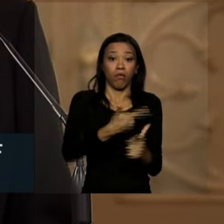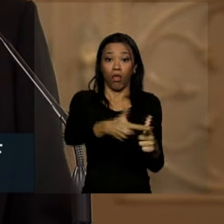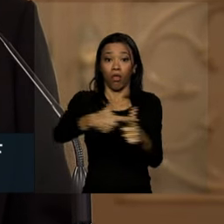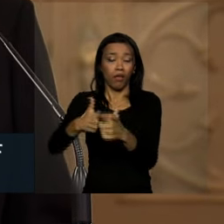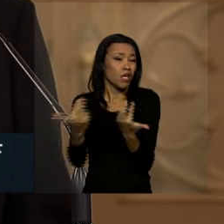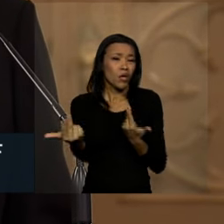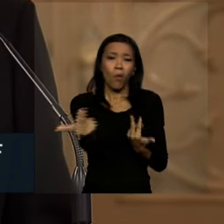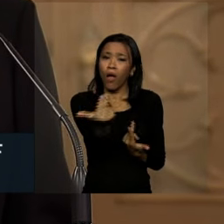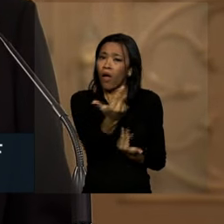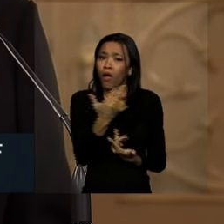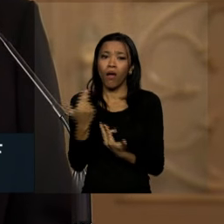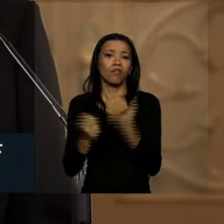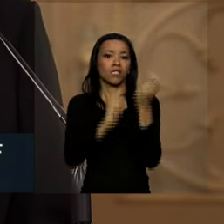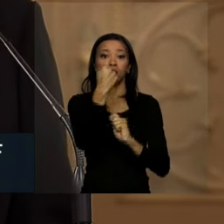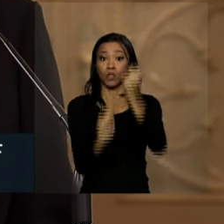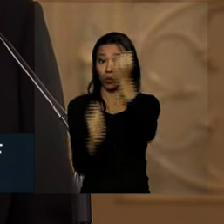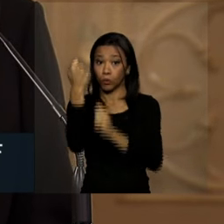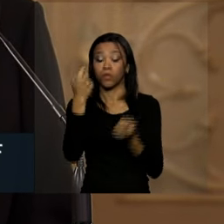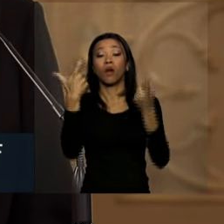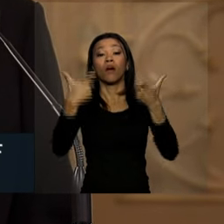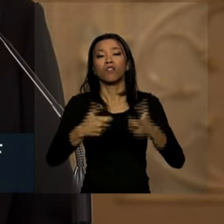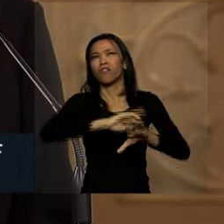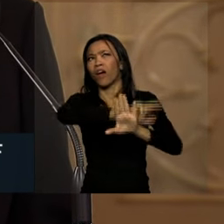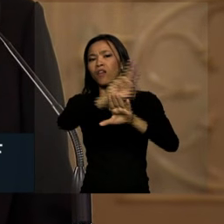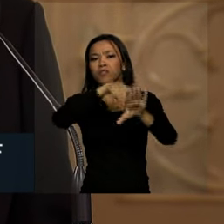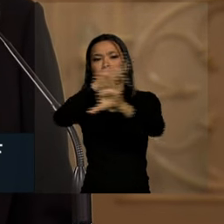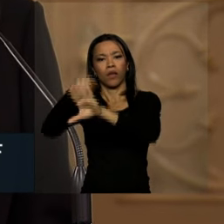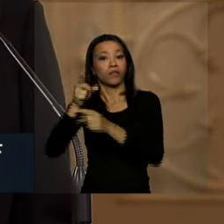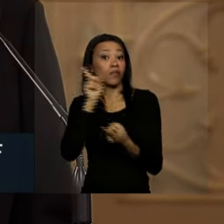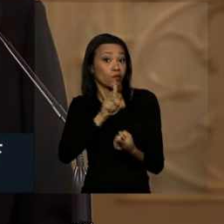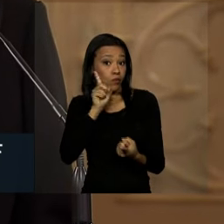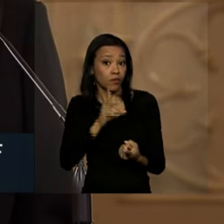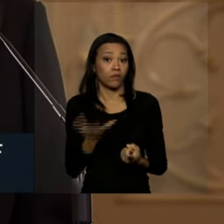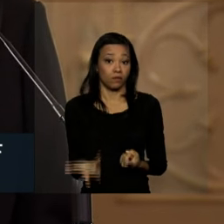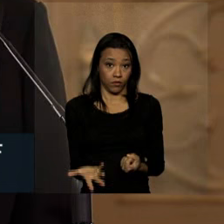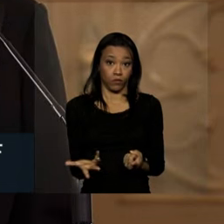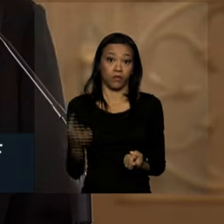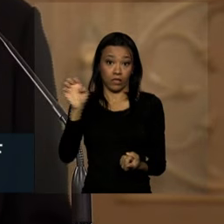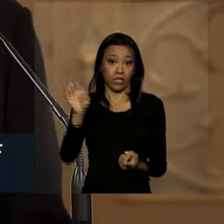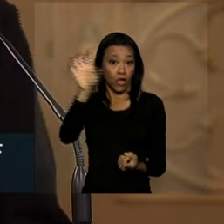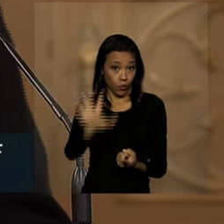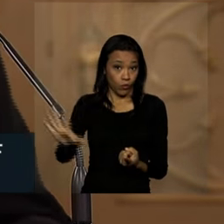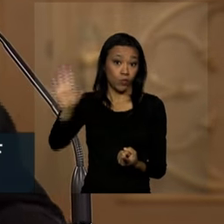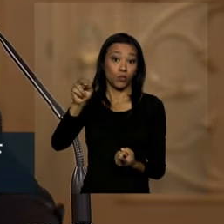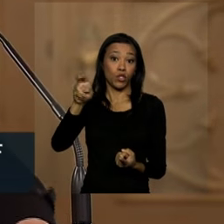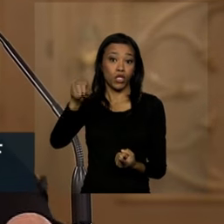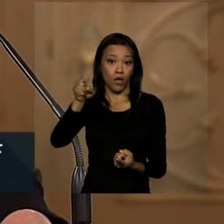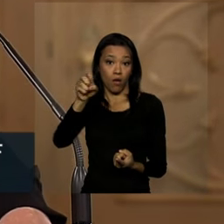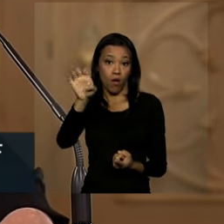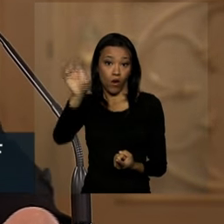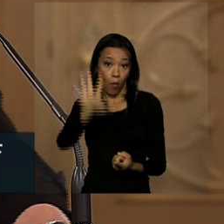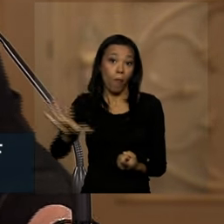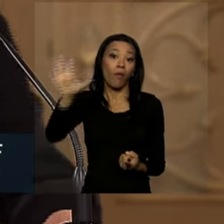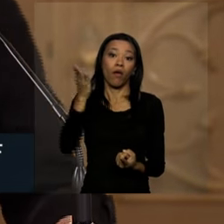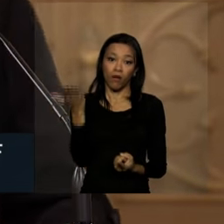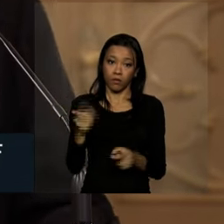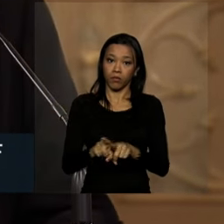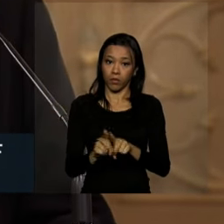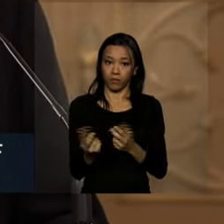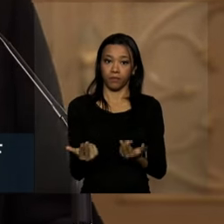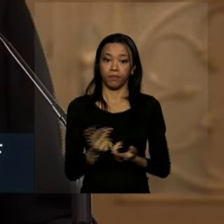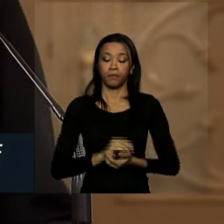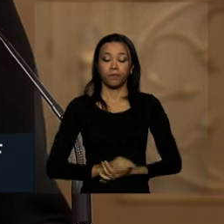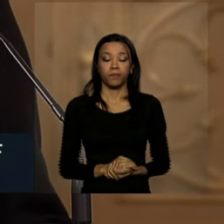todos os países, dos Estados Unidos à União Europeia. It is therefore easy to understand